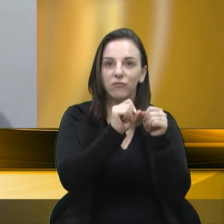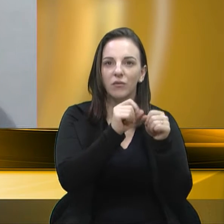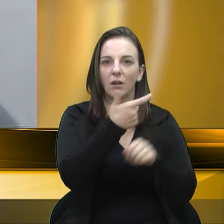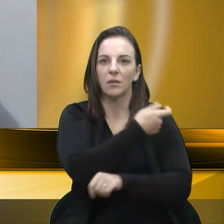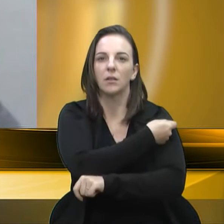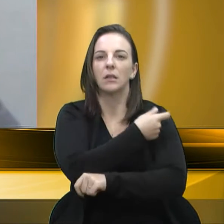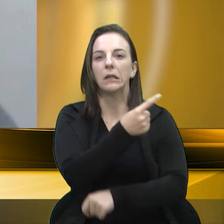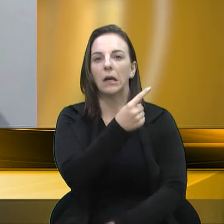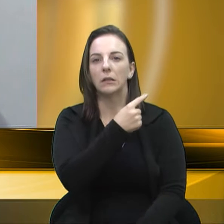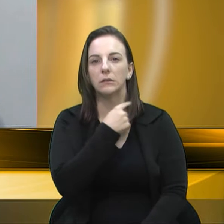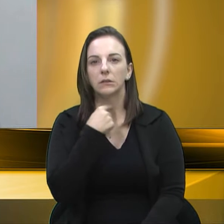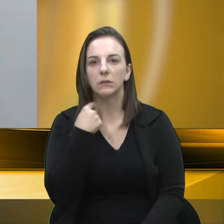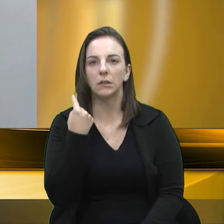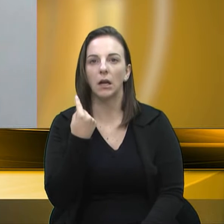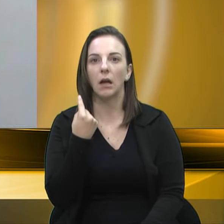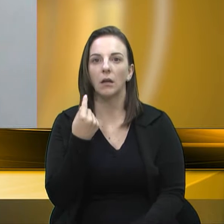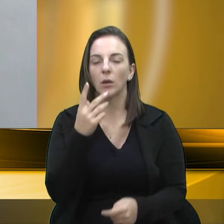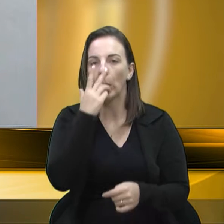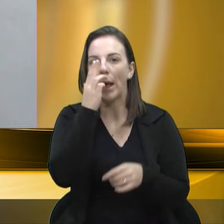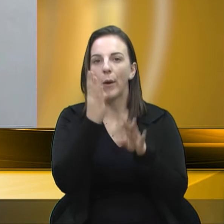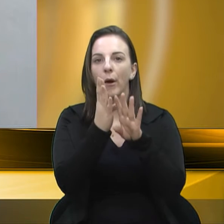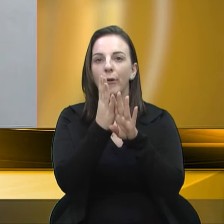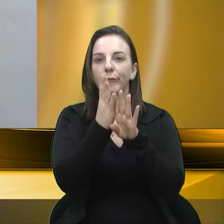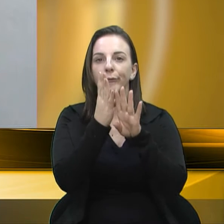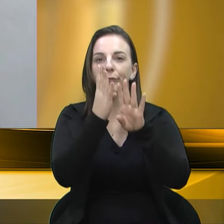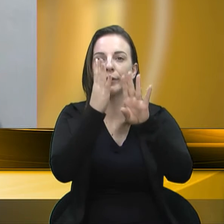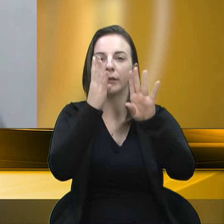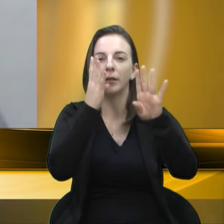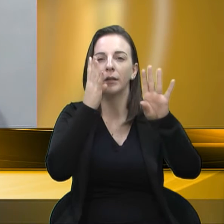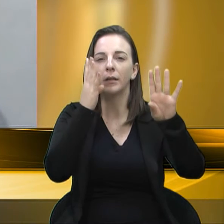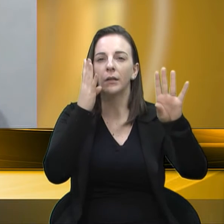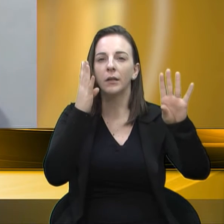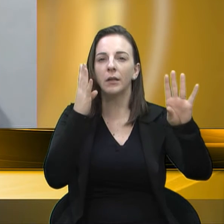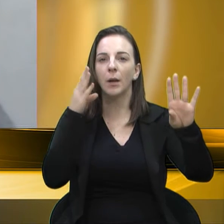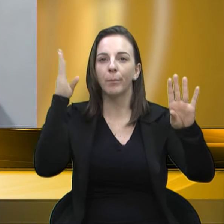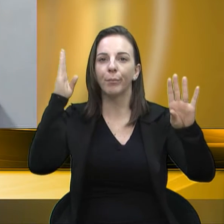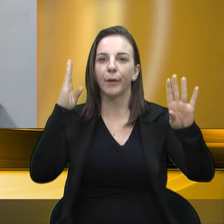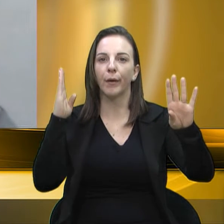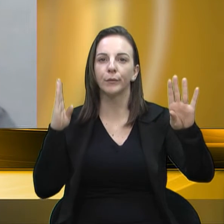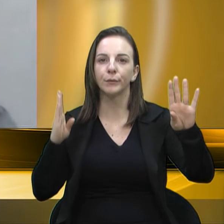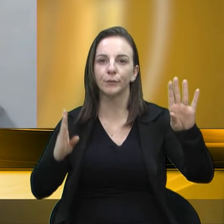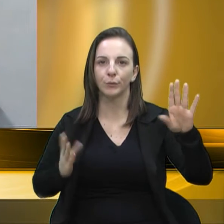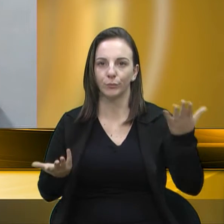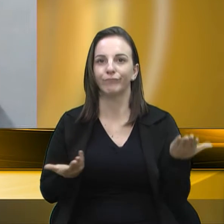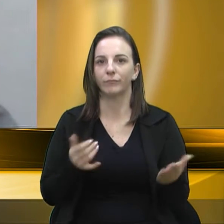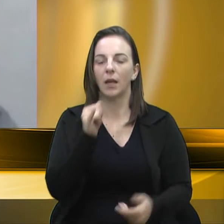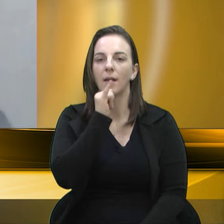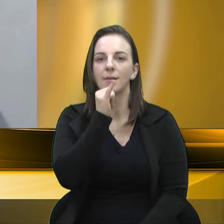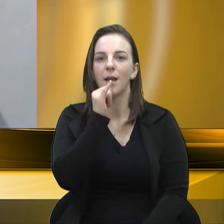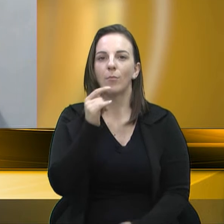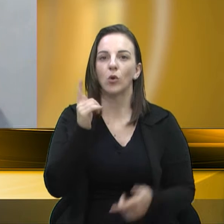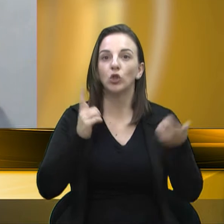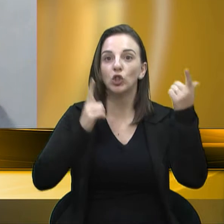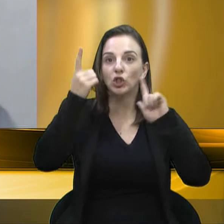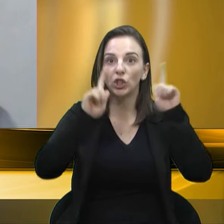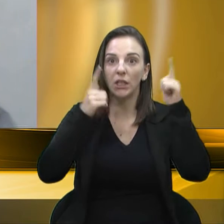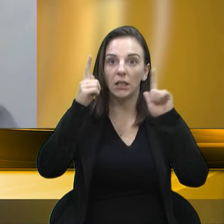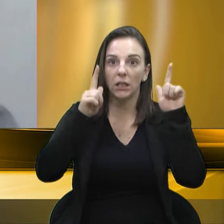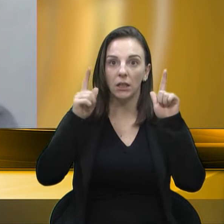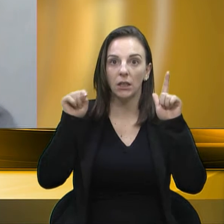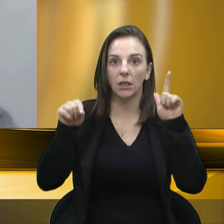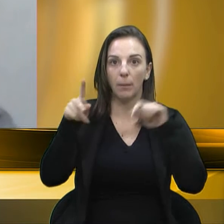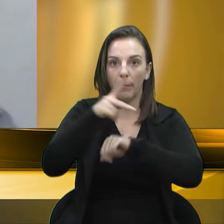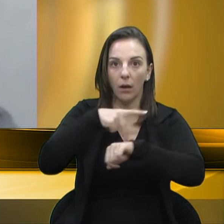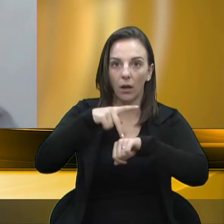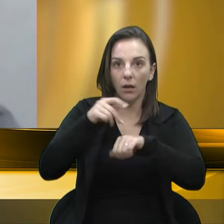Brasil lá no final da fila de aquisição das vacinas. Se a gente buscar o exemplo do Chile, aqui do nosso lado, né, o Chile,